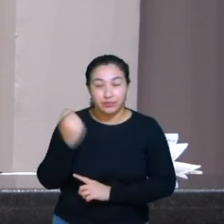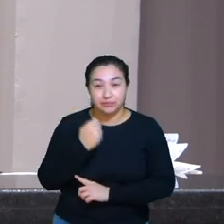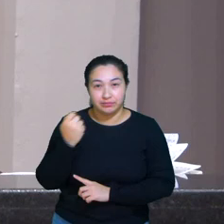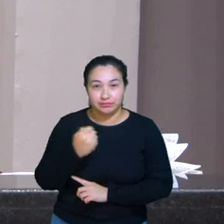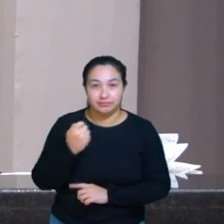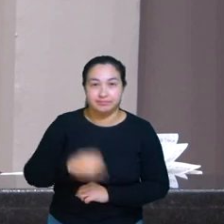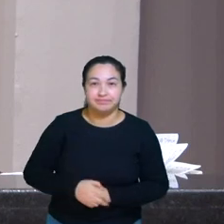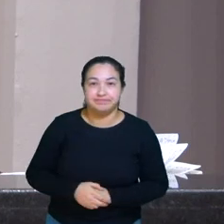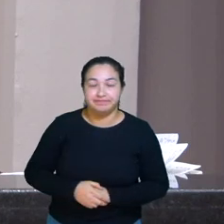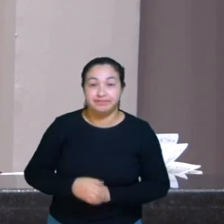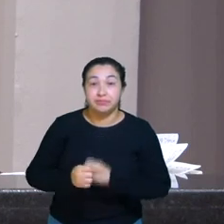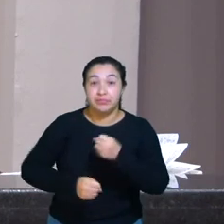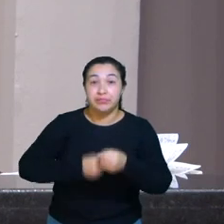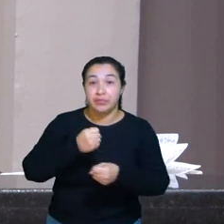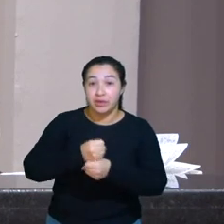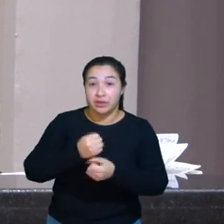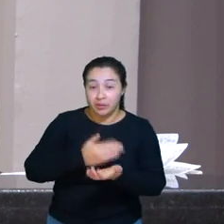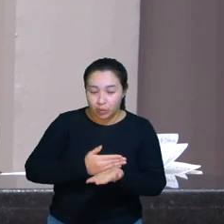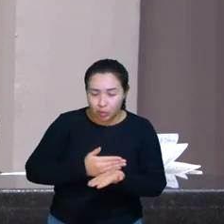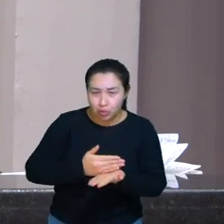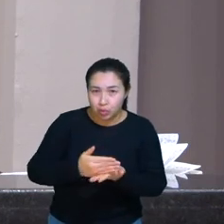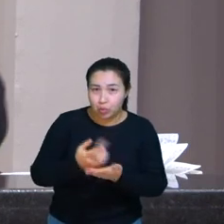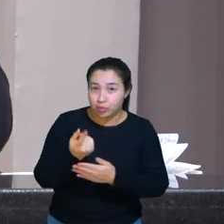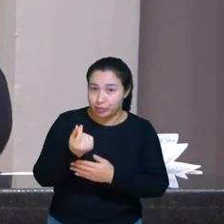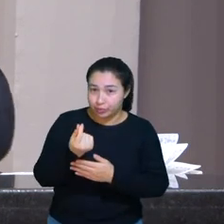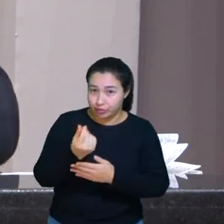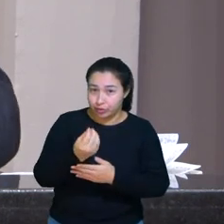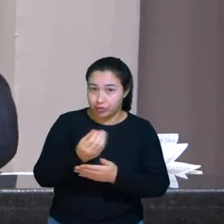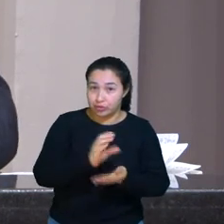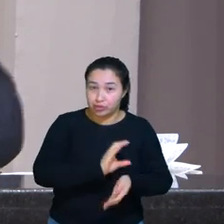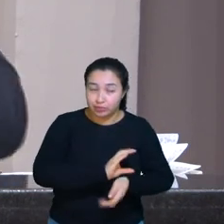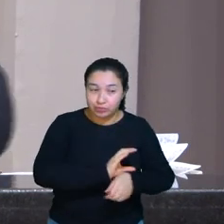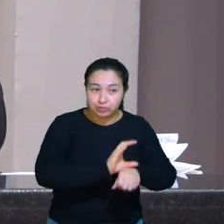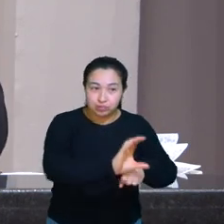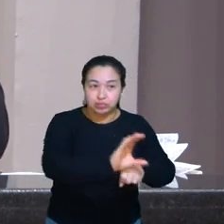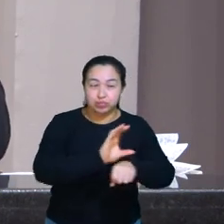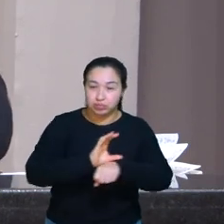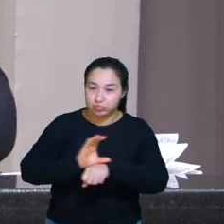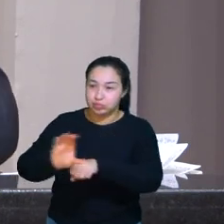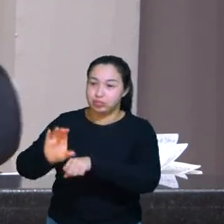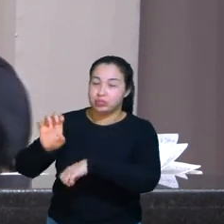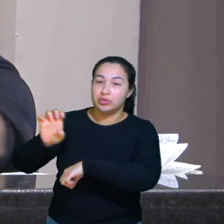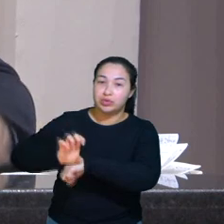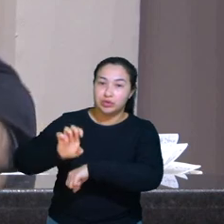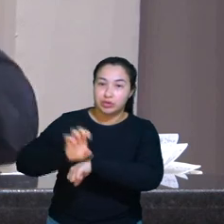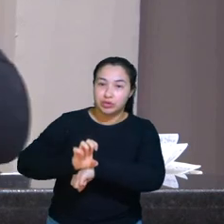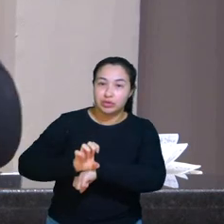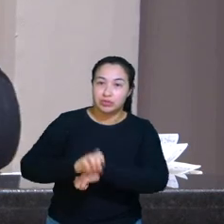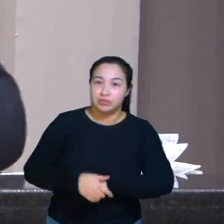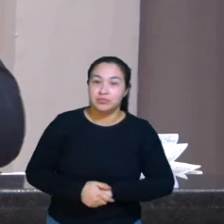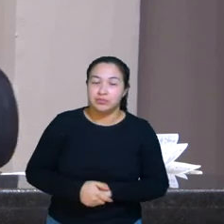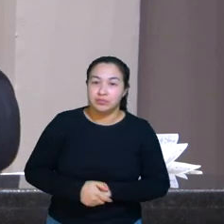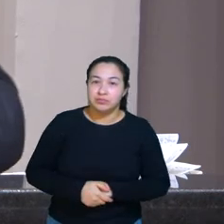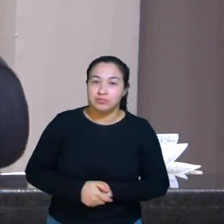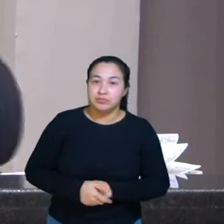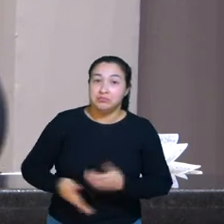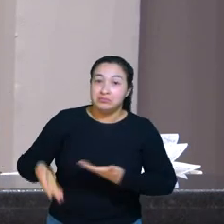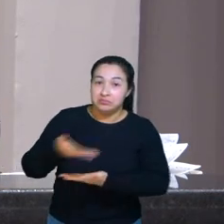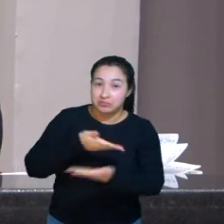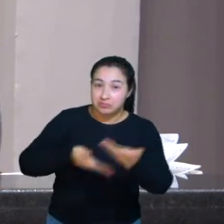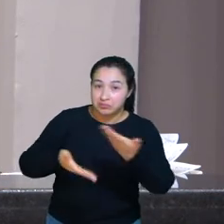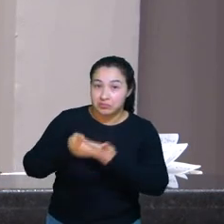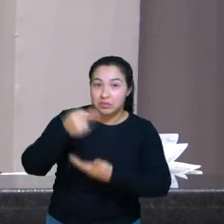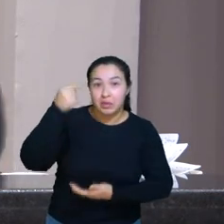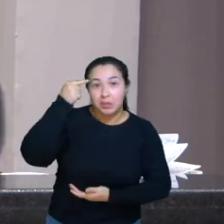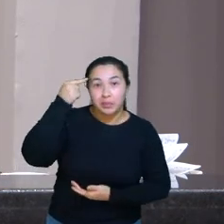iniciais nos anos iniciais o dinheiro foi repassado aos Estados que também em regime de colaboração devem pensar com os